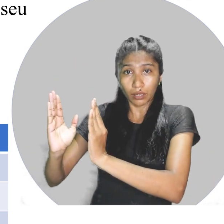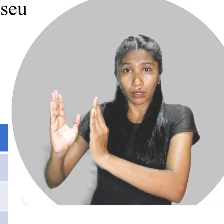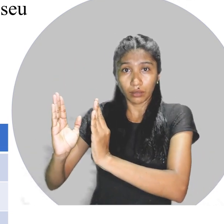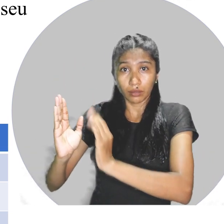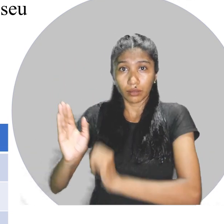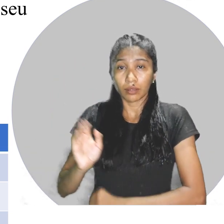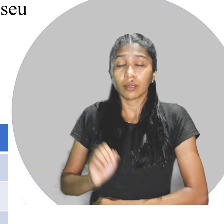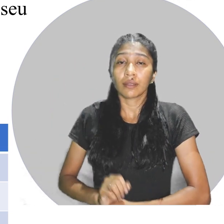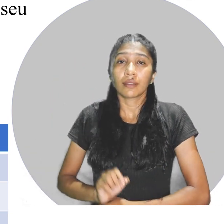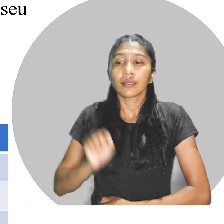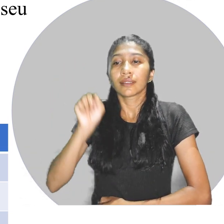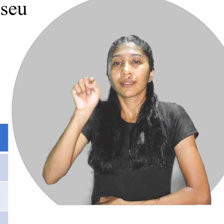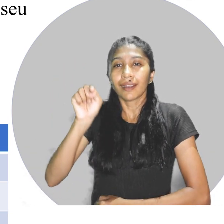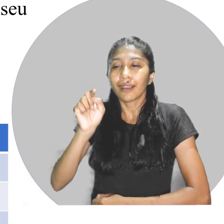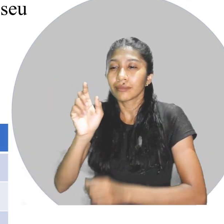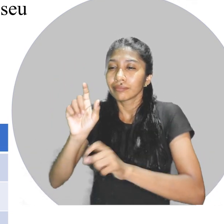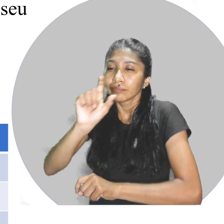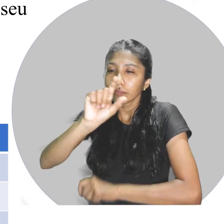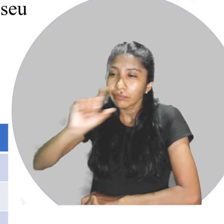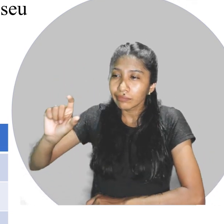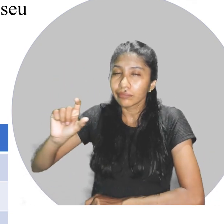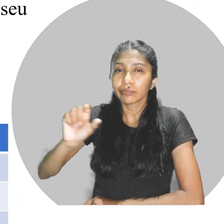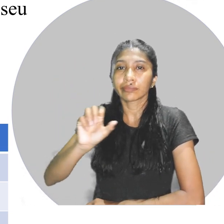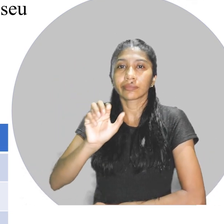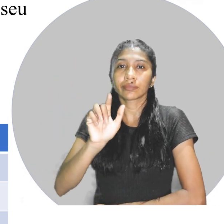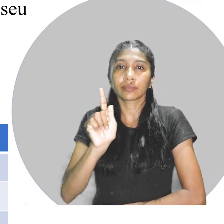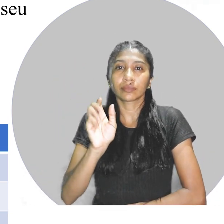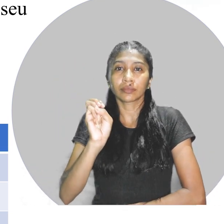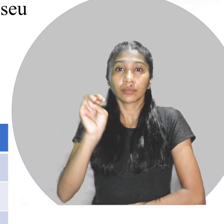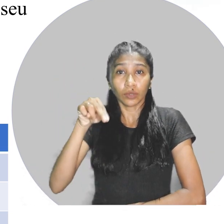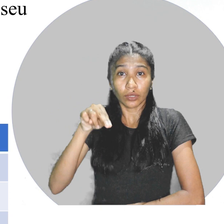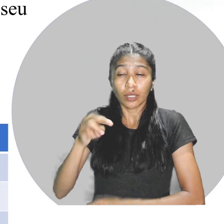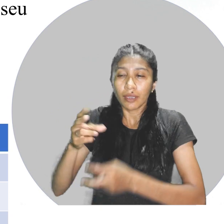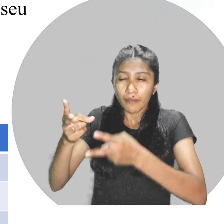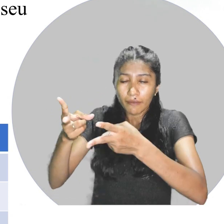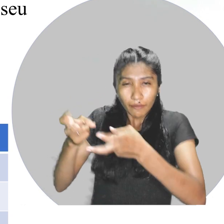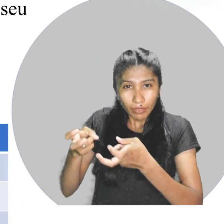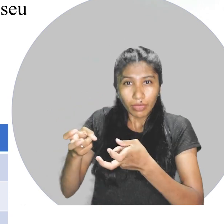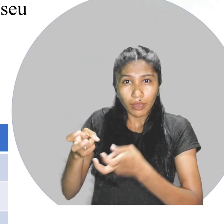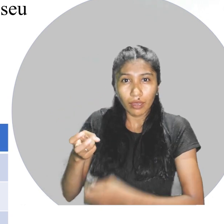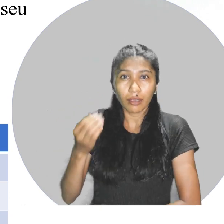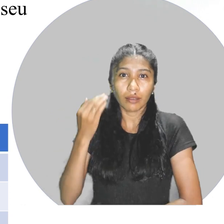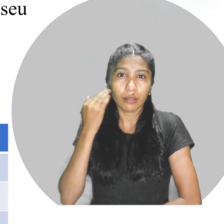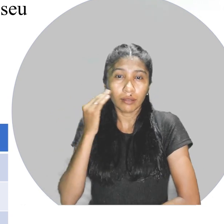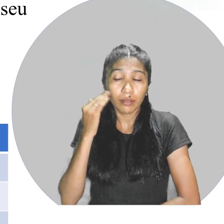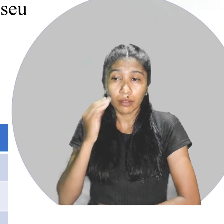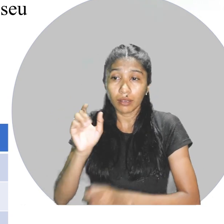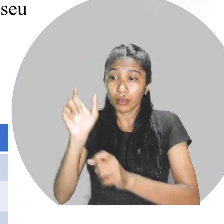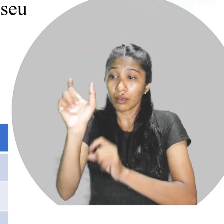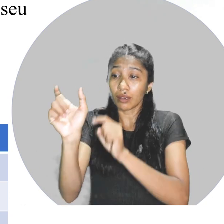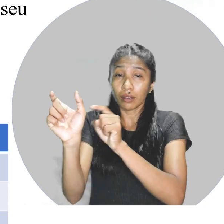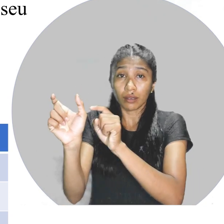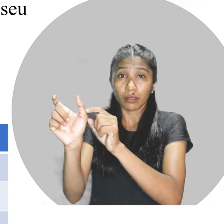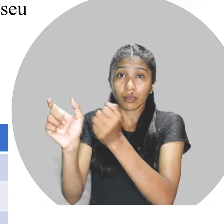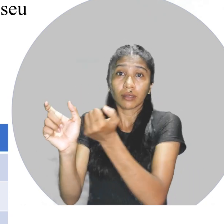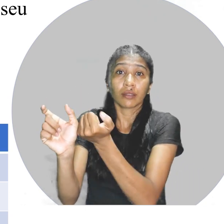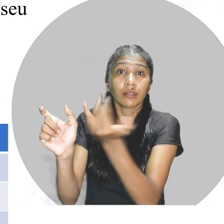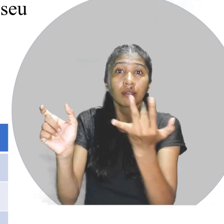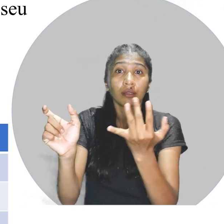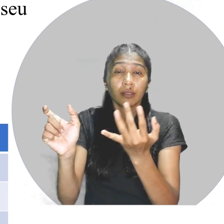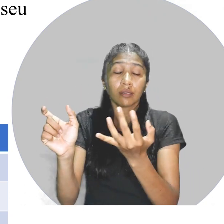i está no genitivo plural. Note-se que no imparisilábico, o genitivo plural